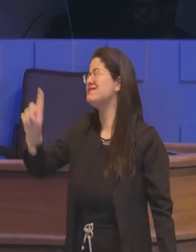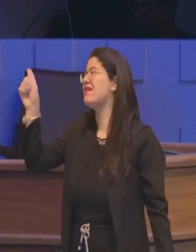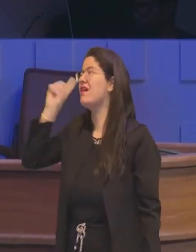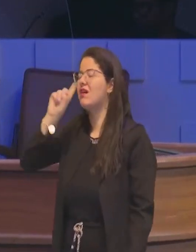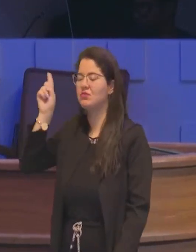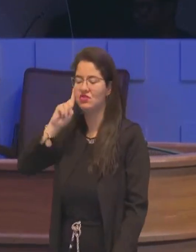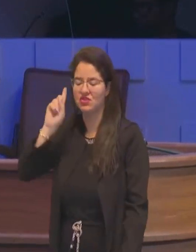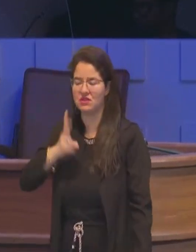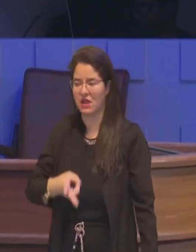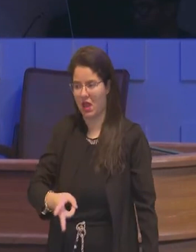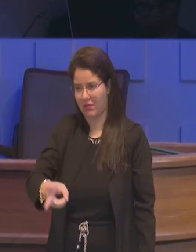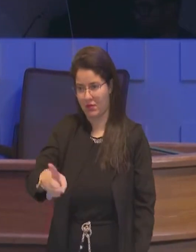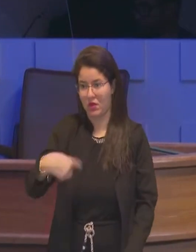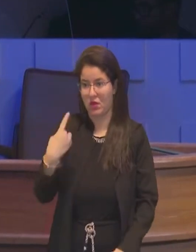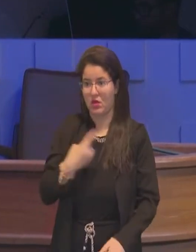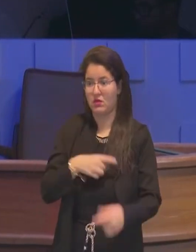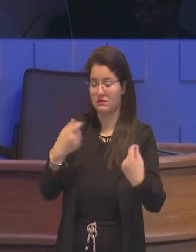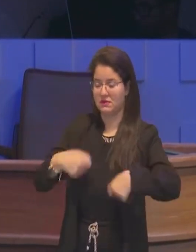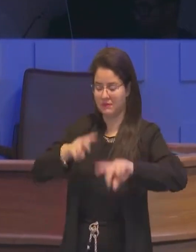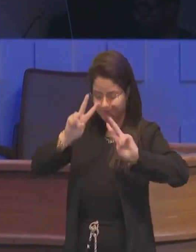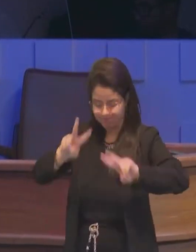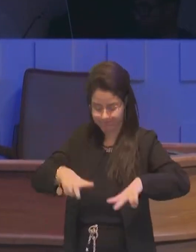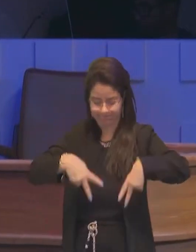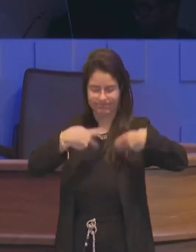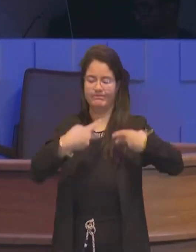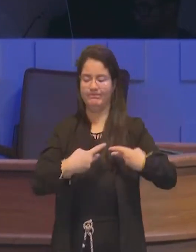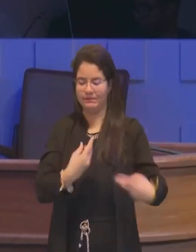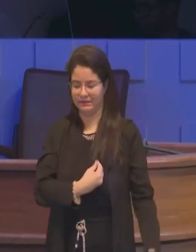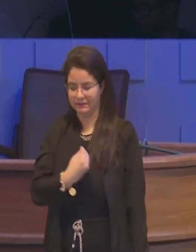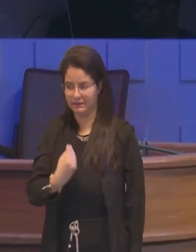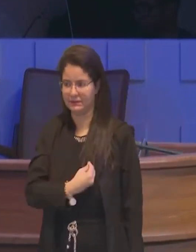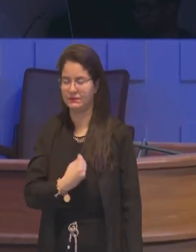Então nós temos que olhar para a nossa vida e nós temos que